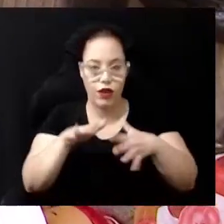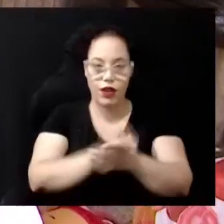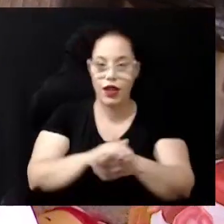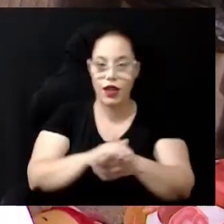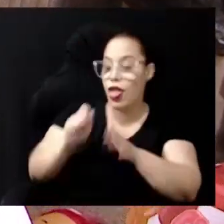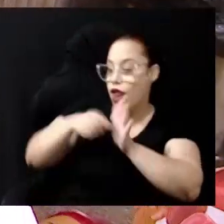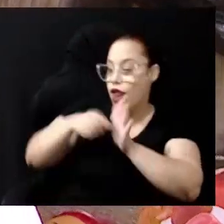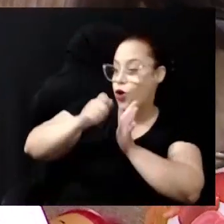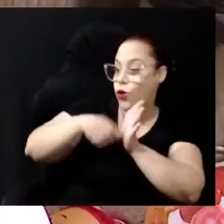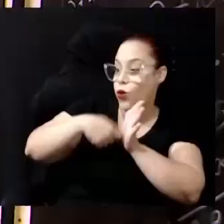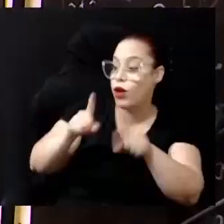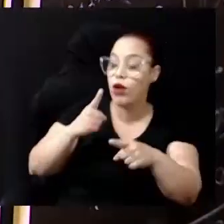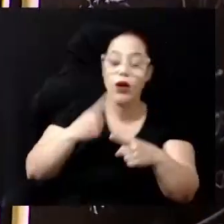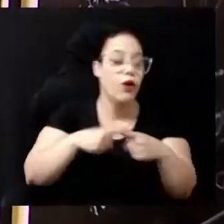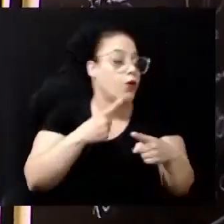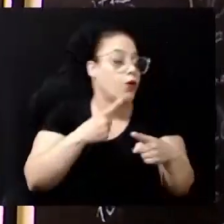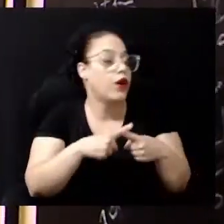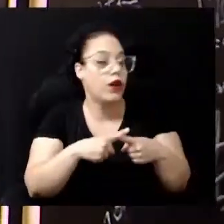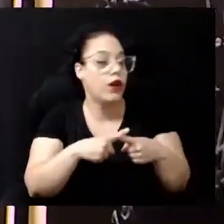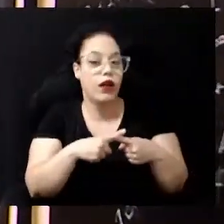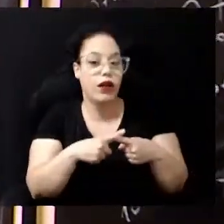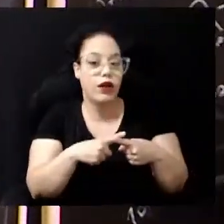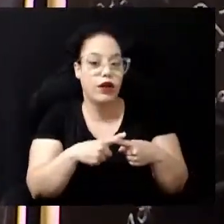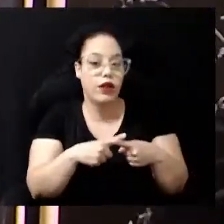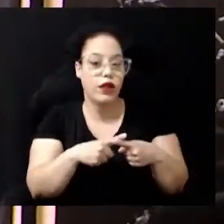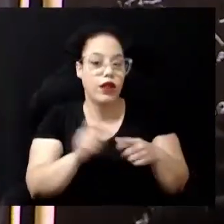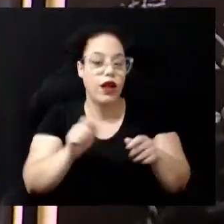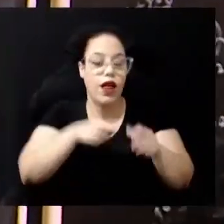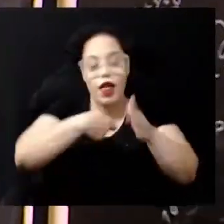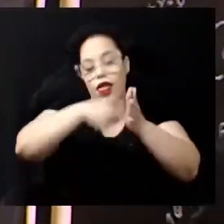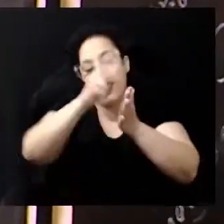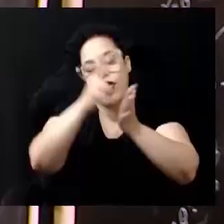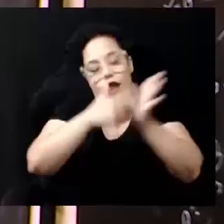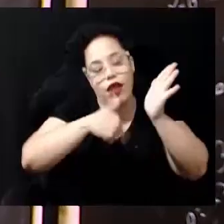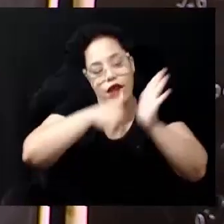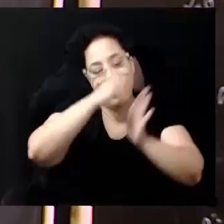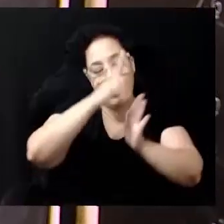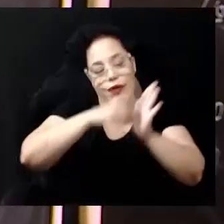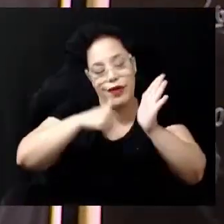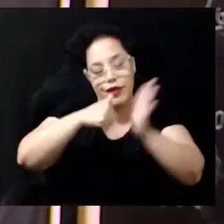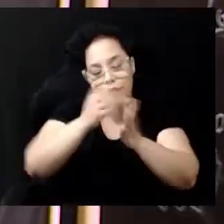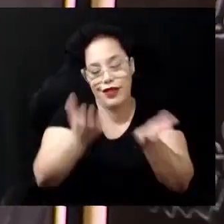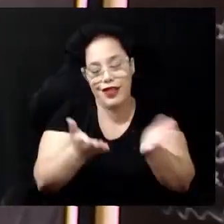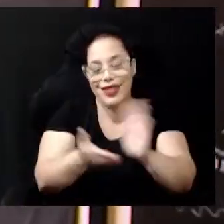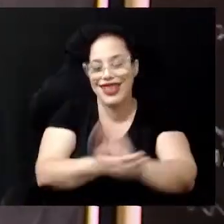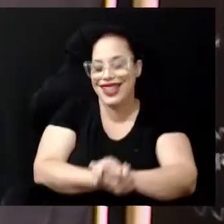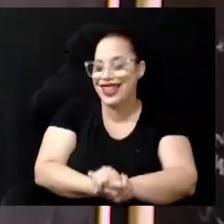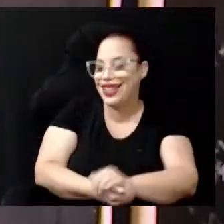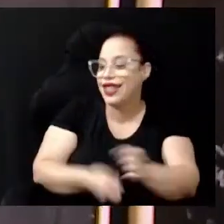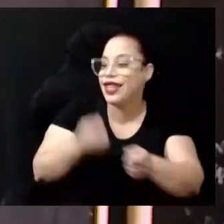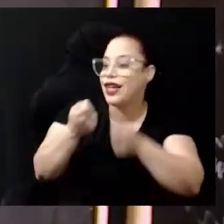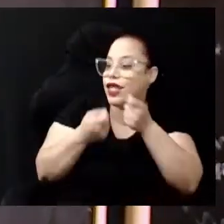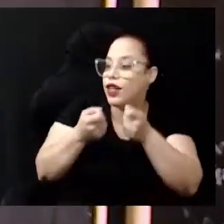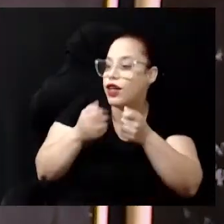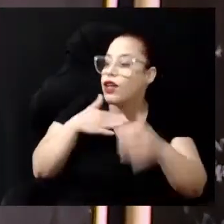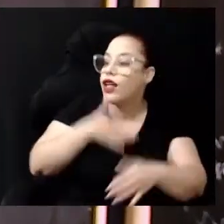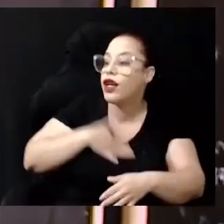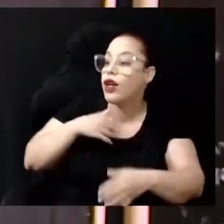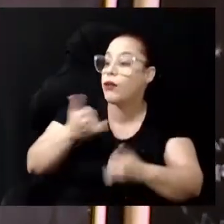é de movimentar da lousa é por que da lousa porque dá para desenhar e fazer